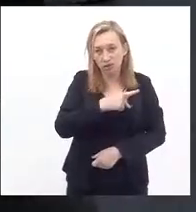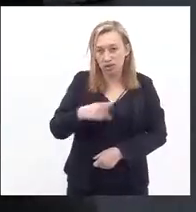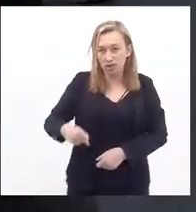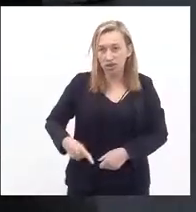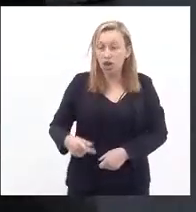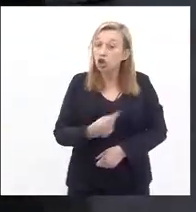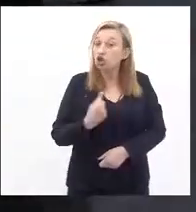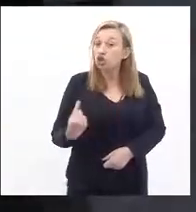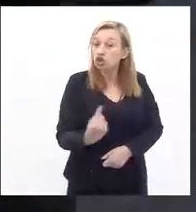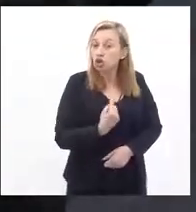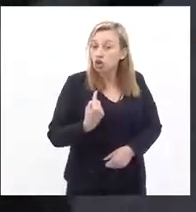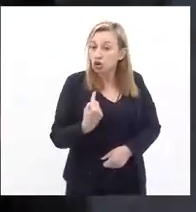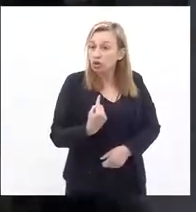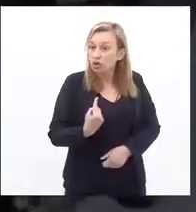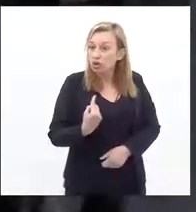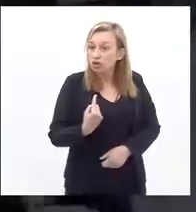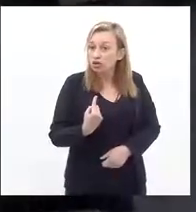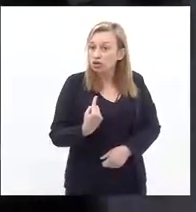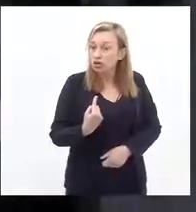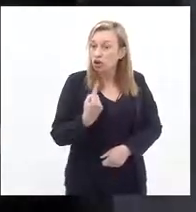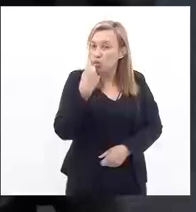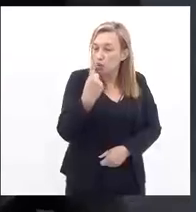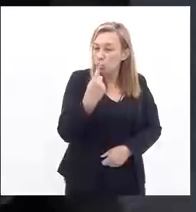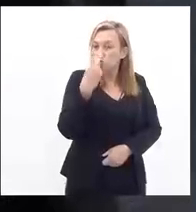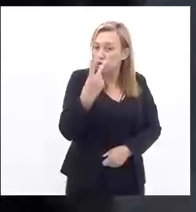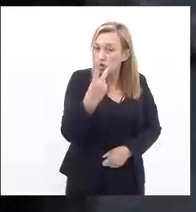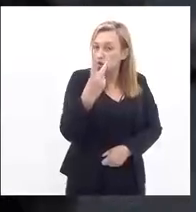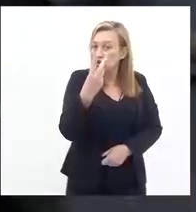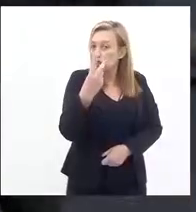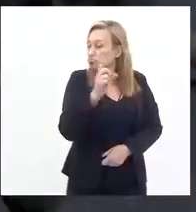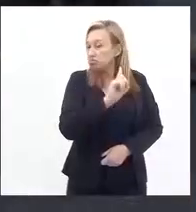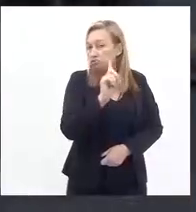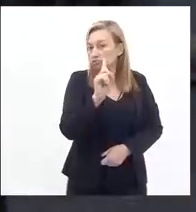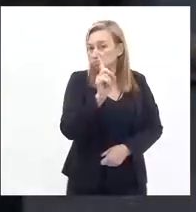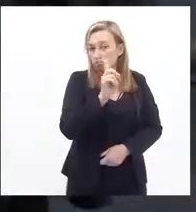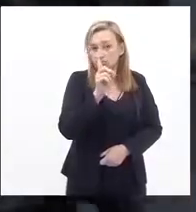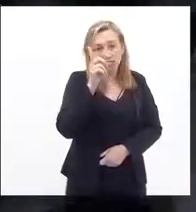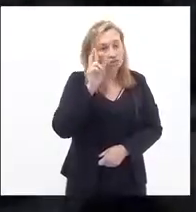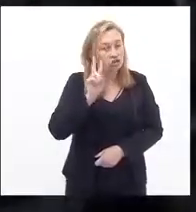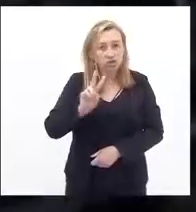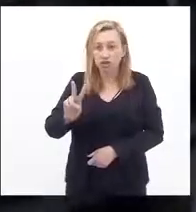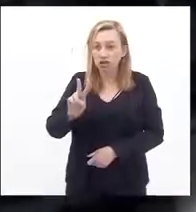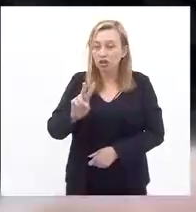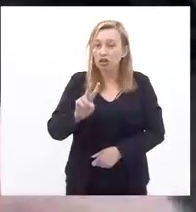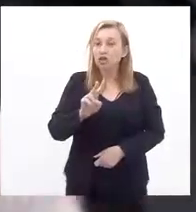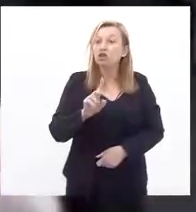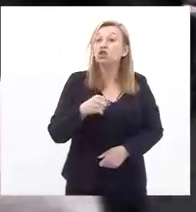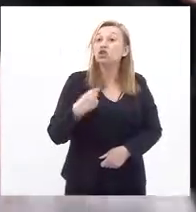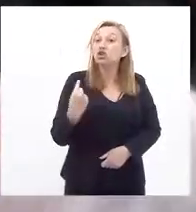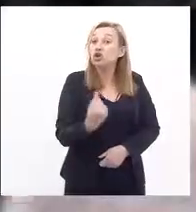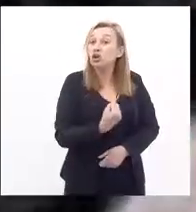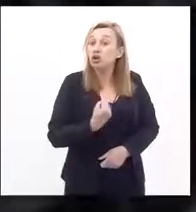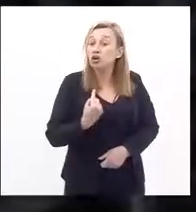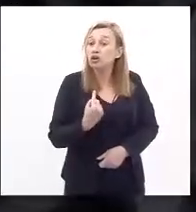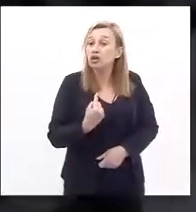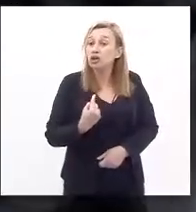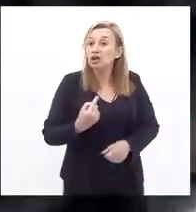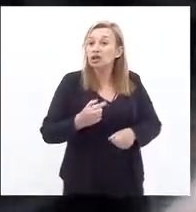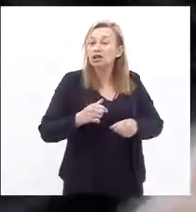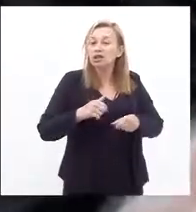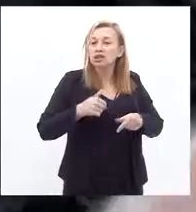nós possamos aqui não foi um dos dias não nós viramos nessa casa